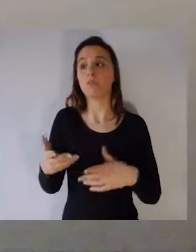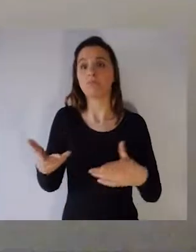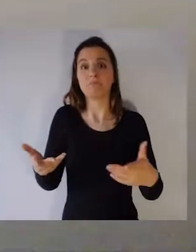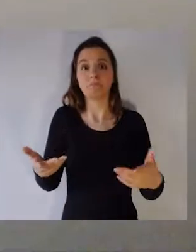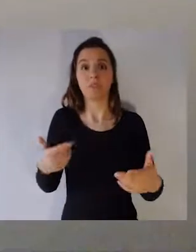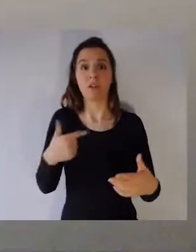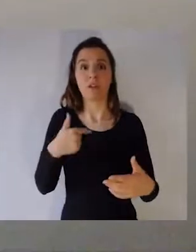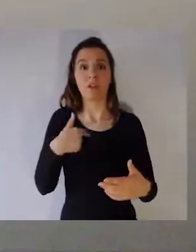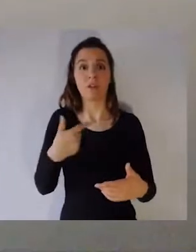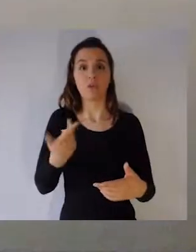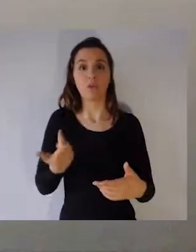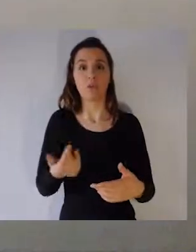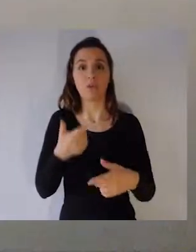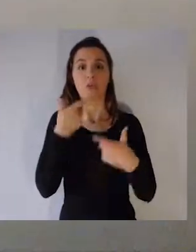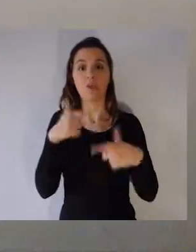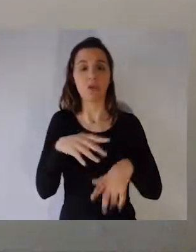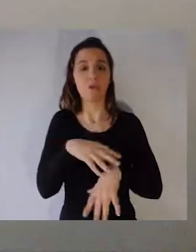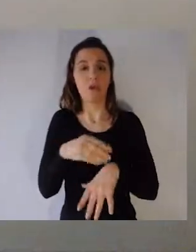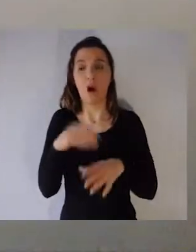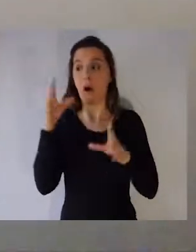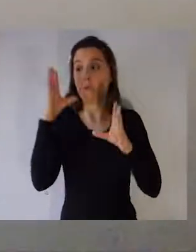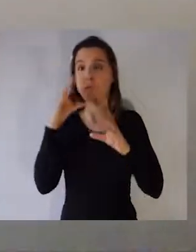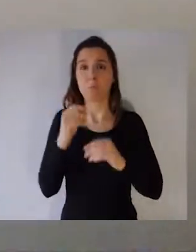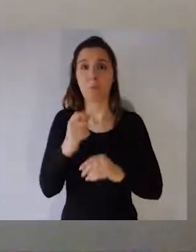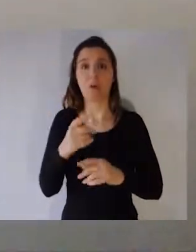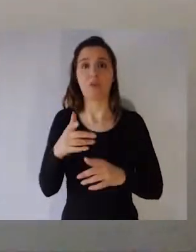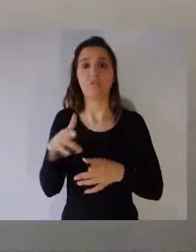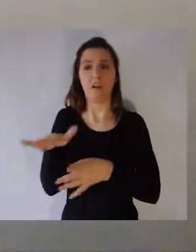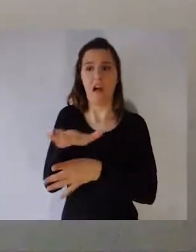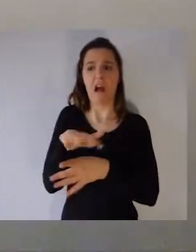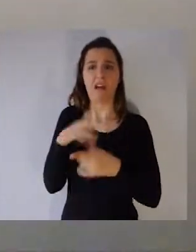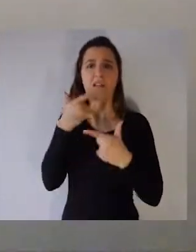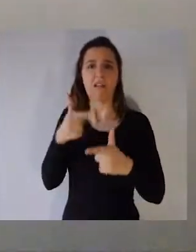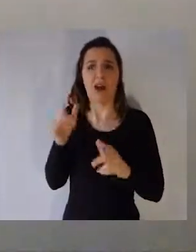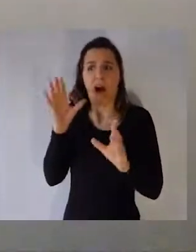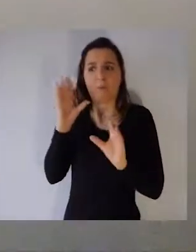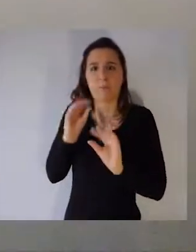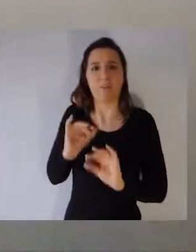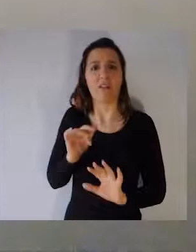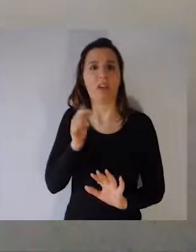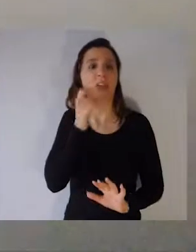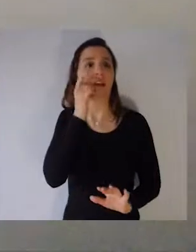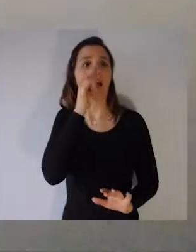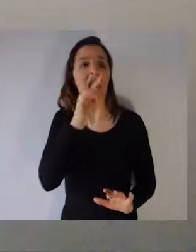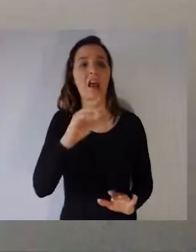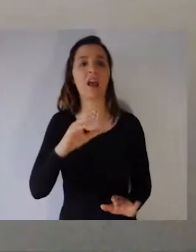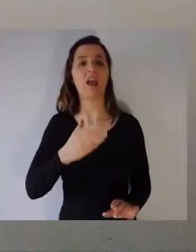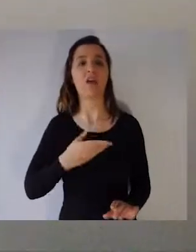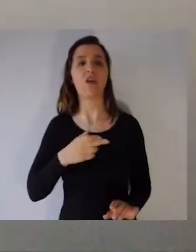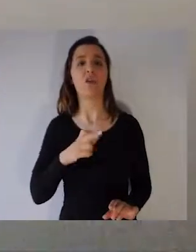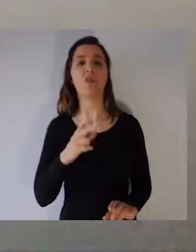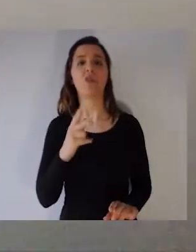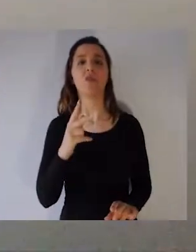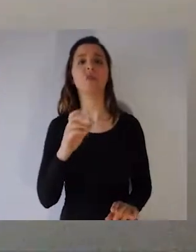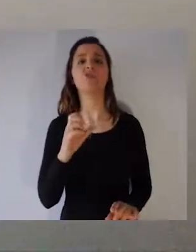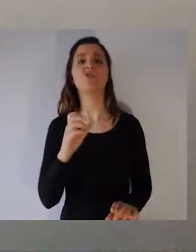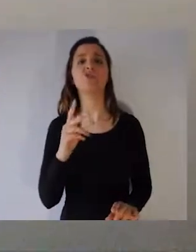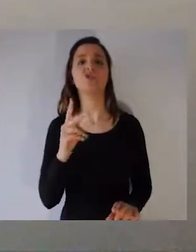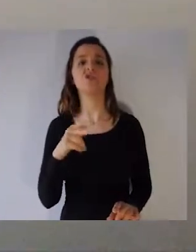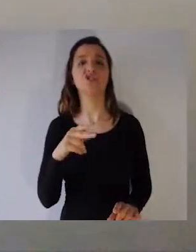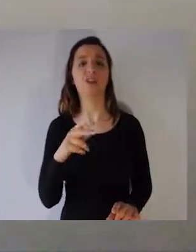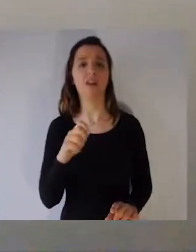Como eu não sei sueco, nem Lapão, nem quem foi Drusken